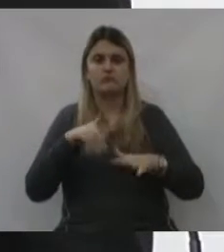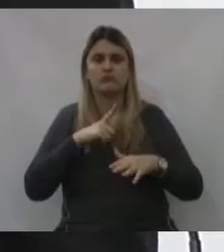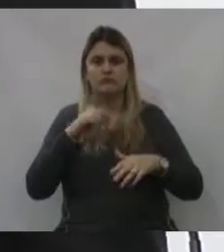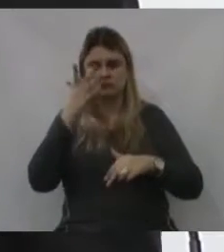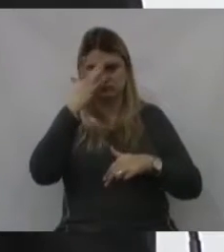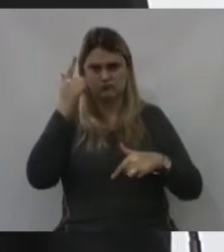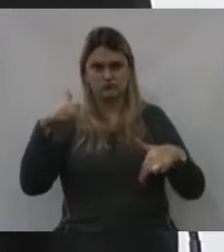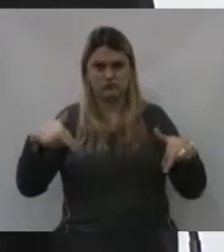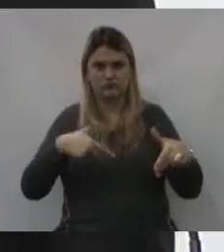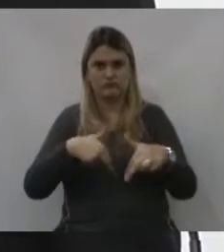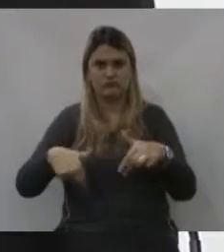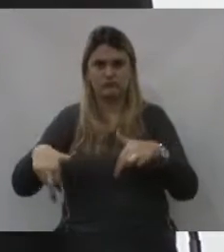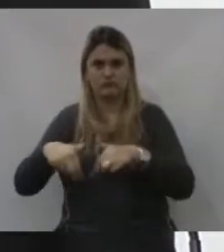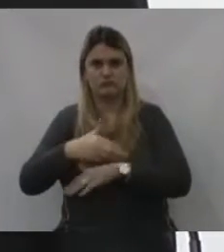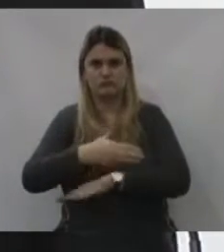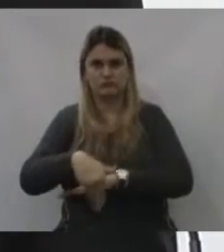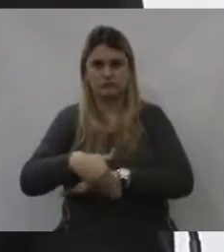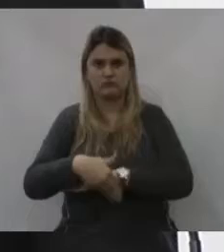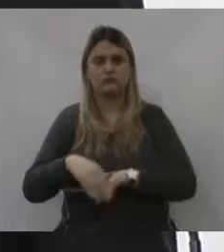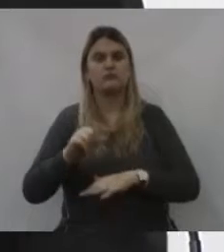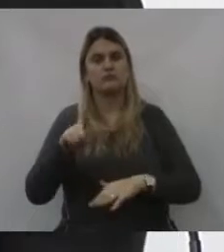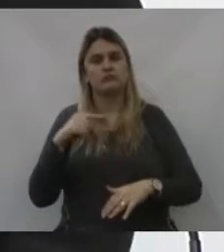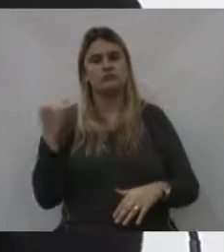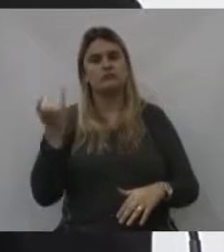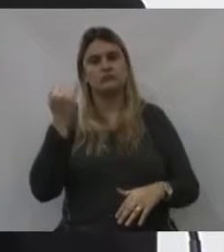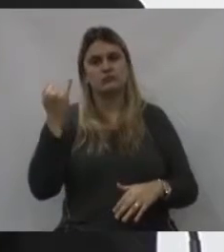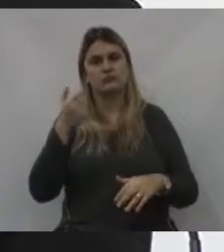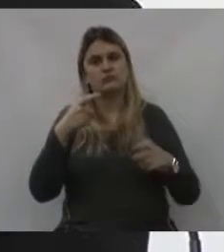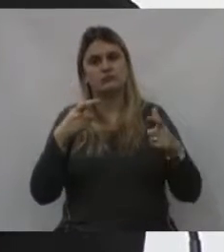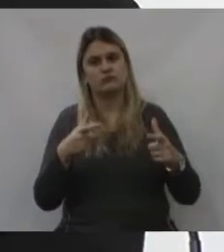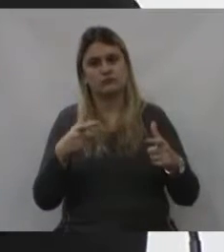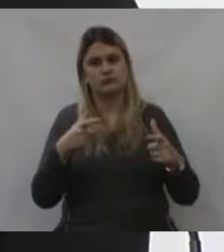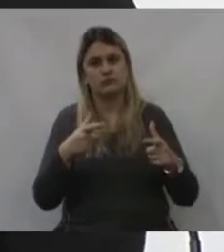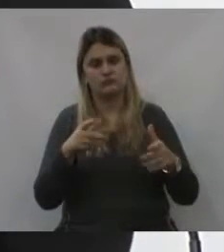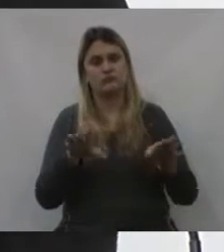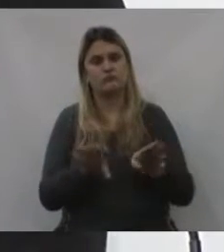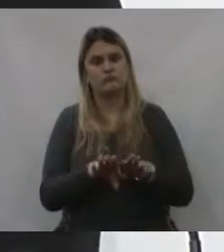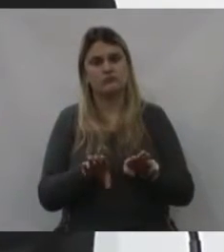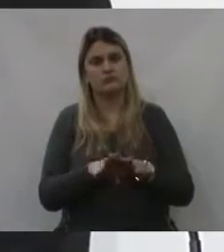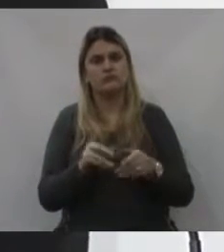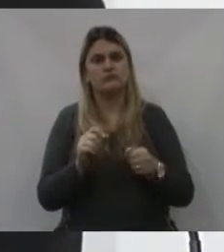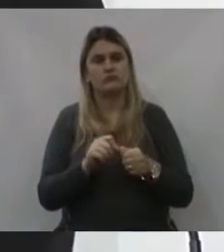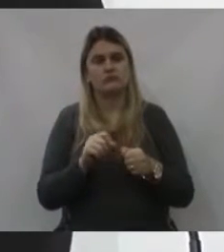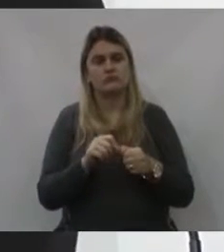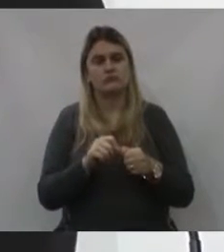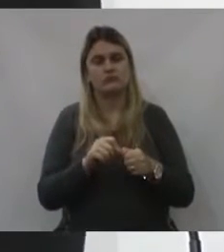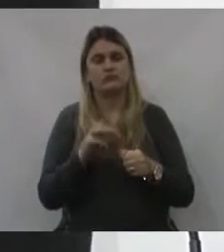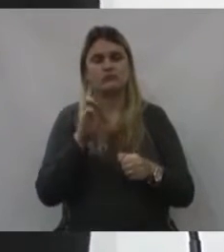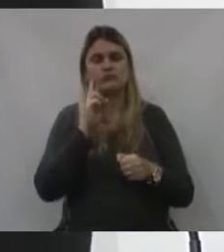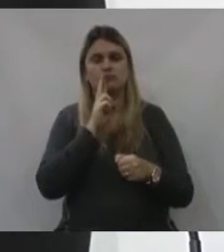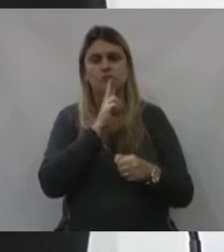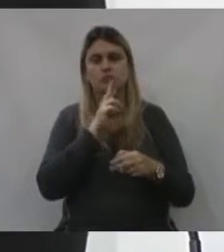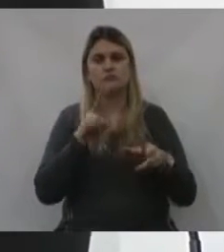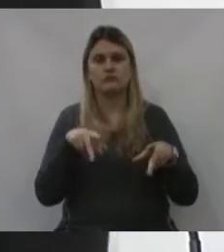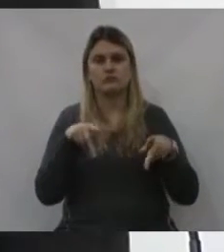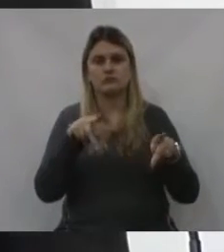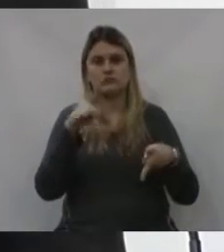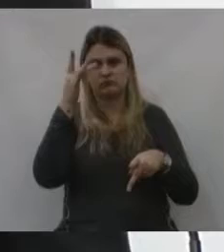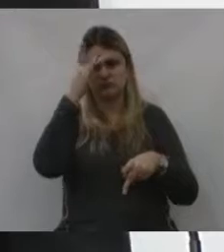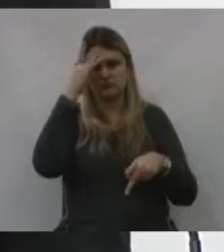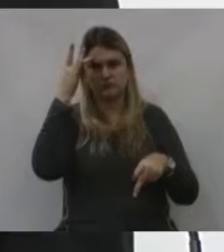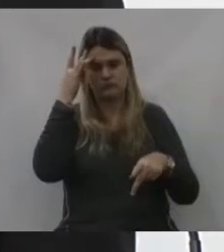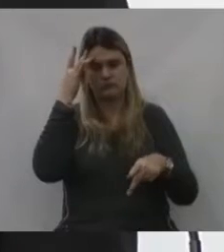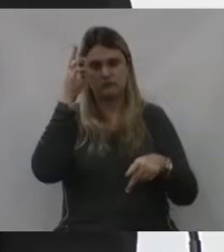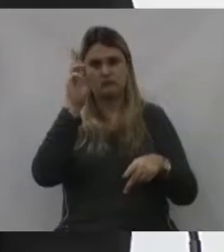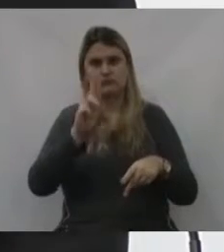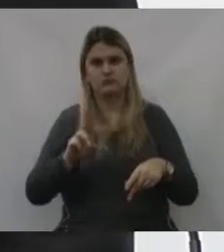que perambula, né, pelas ruas. Então, seria importante esse espaço para também fazermos, ou até mesmo um restaurante popular